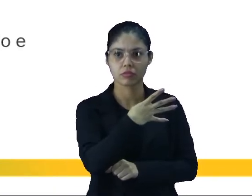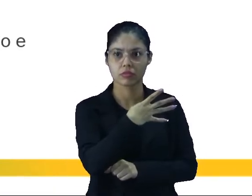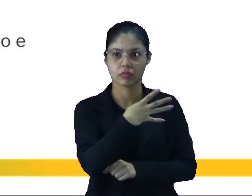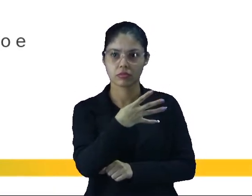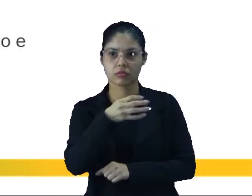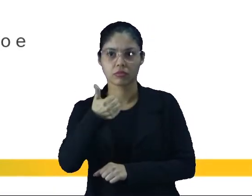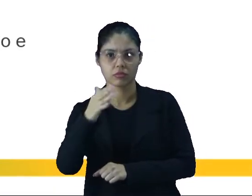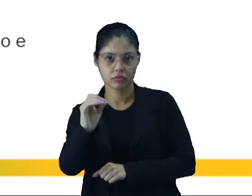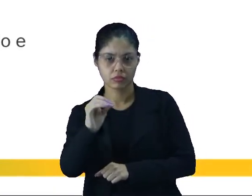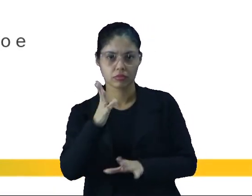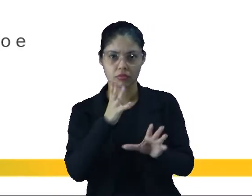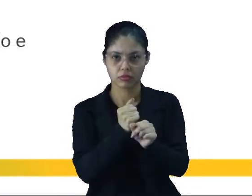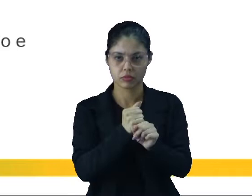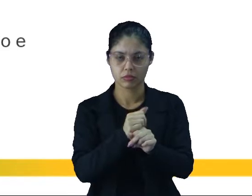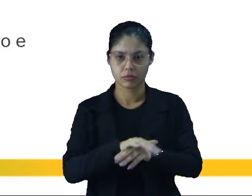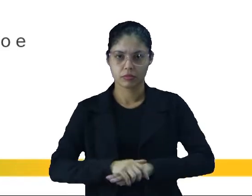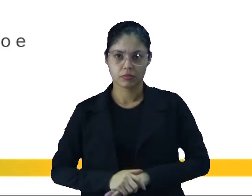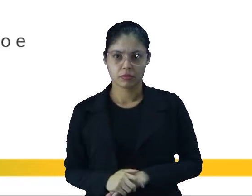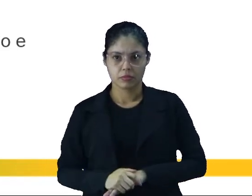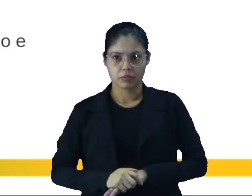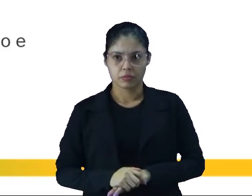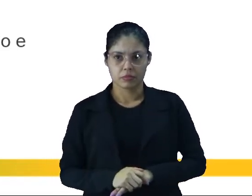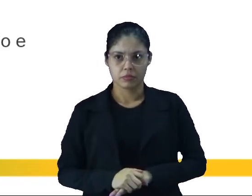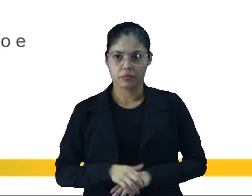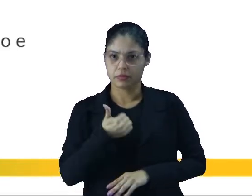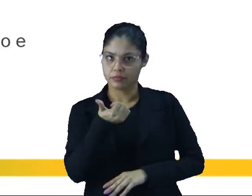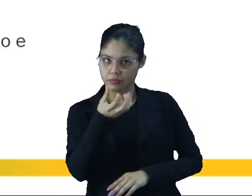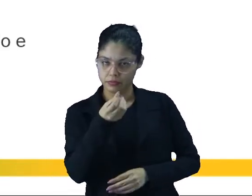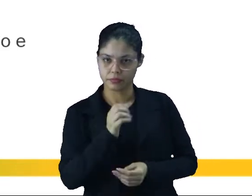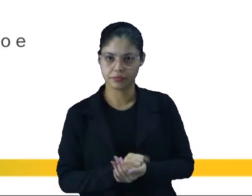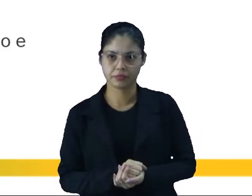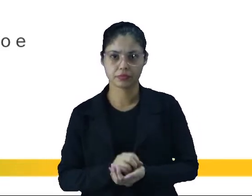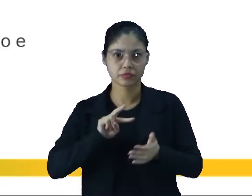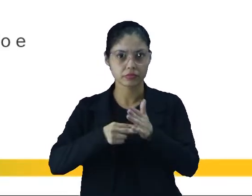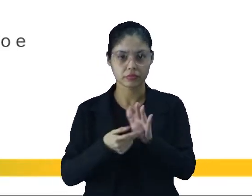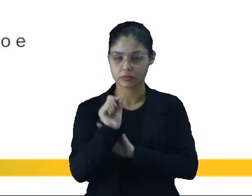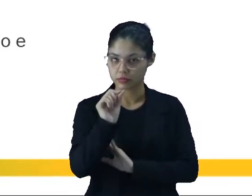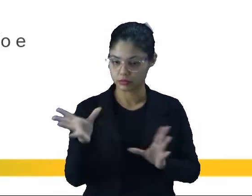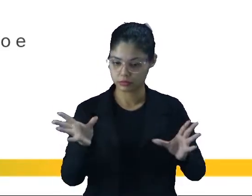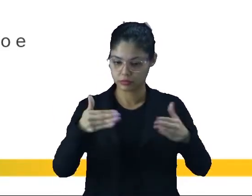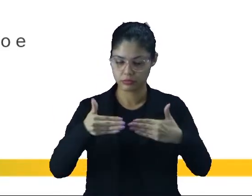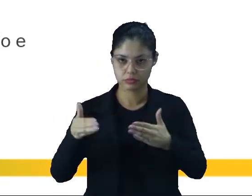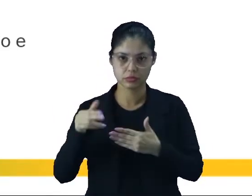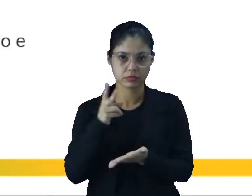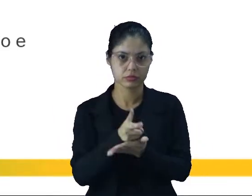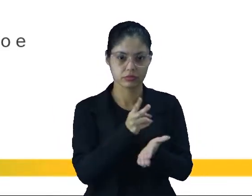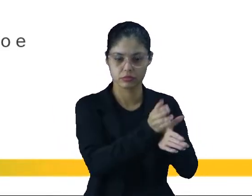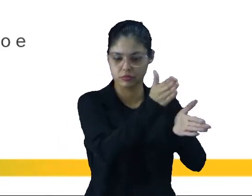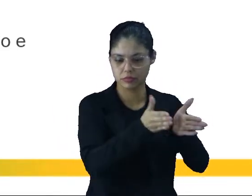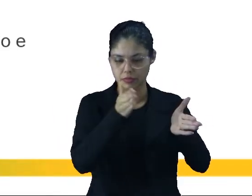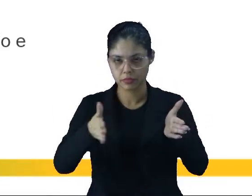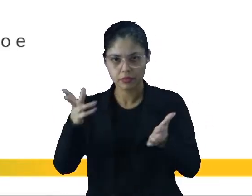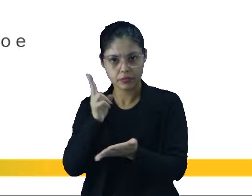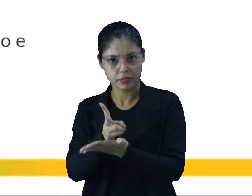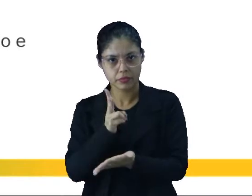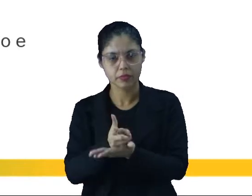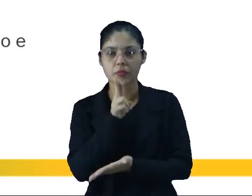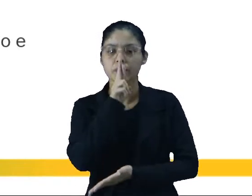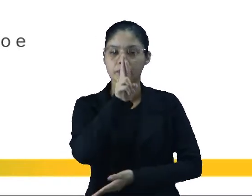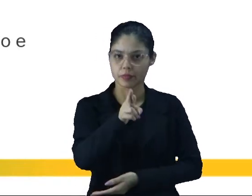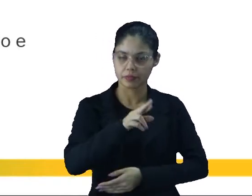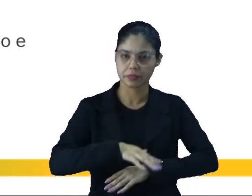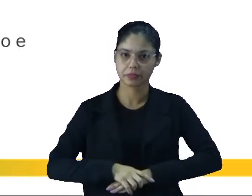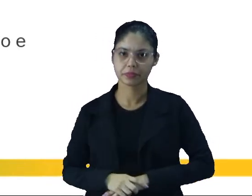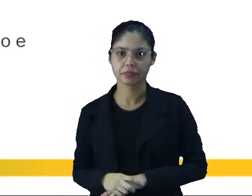antepenúltimo. 6 mais 10 também dá 16. Isso quer dizer que eu vou fechando isso aqui, ó, e vai dar sempre o mesmo